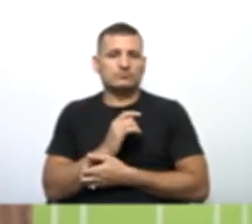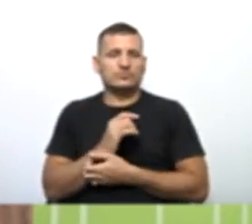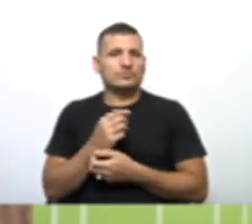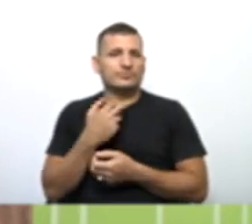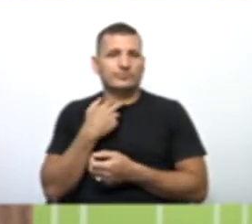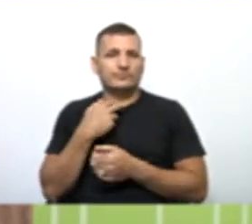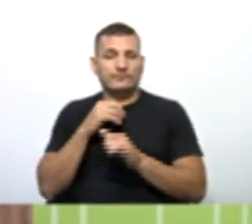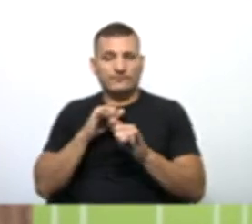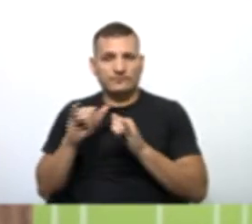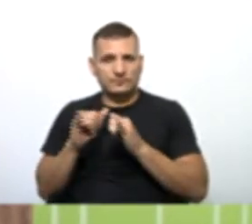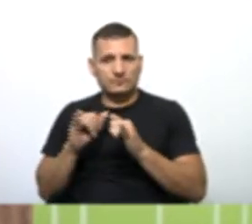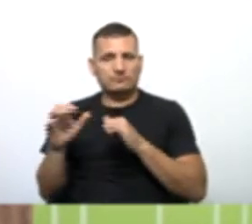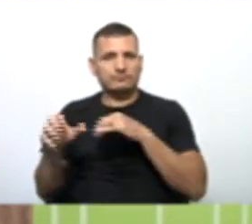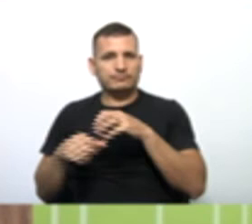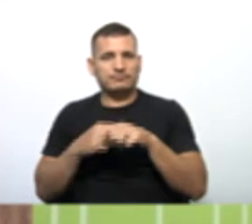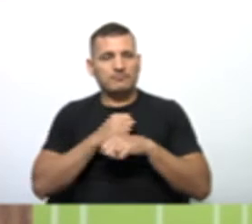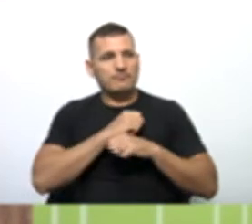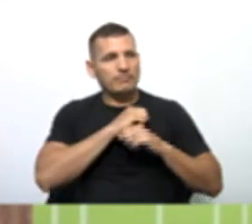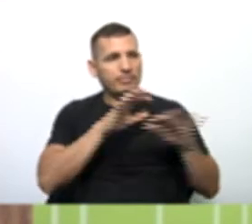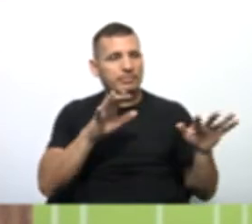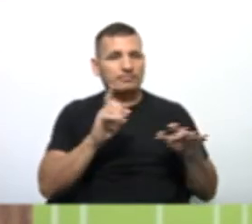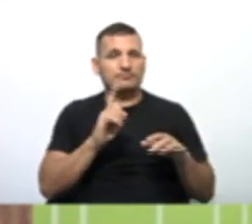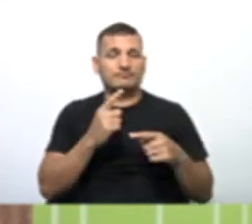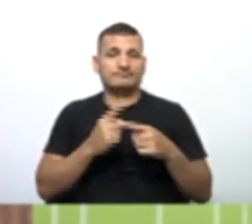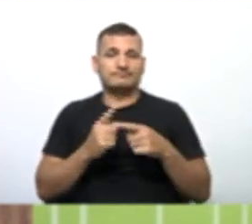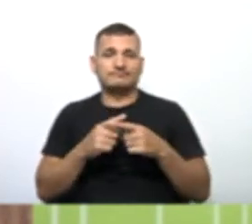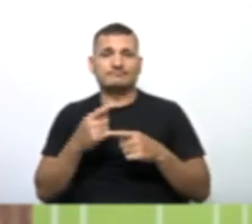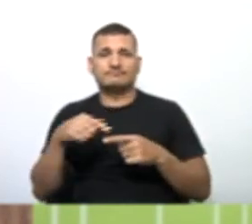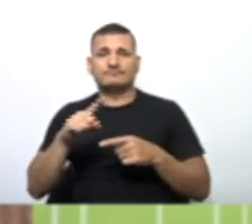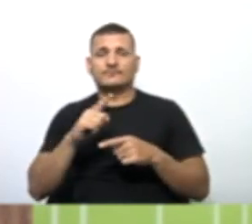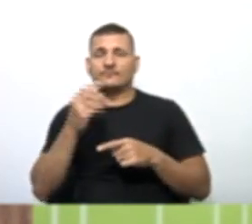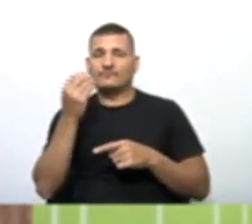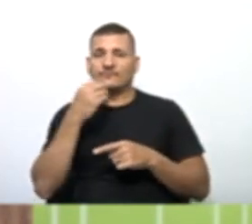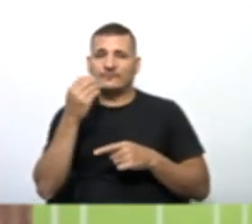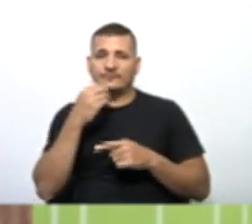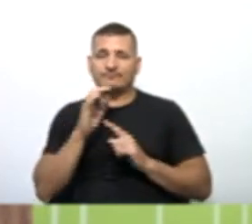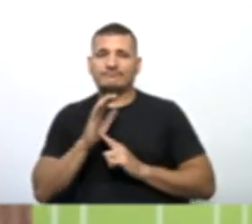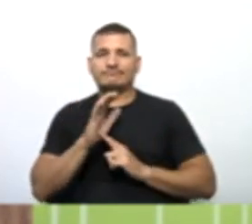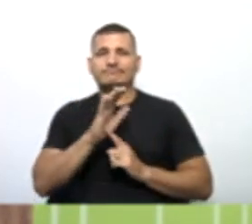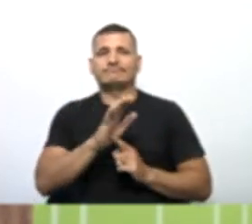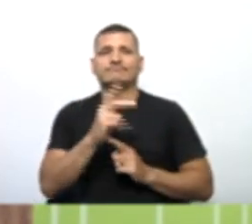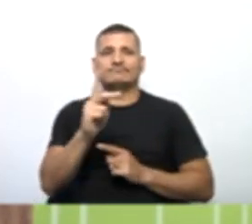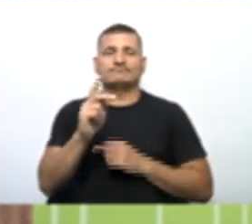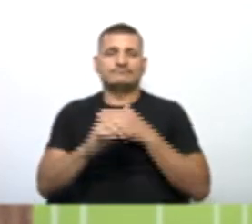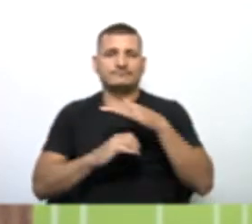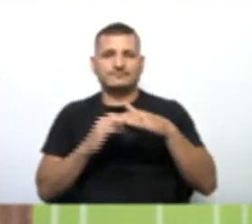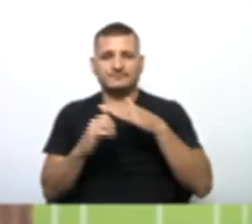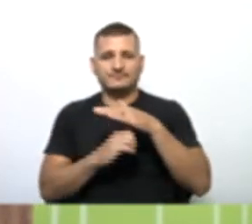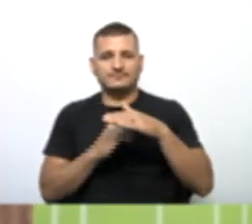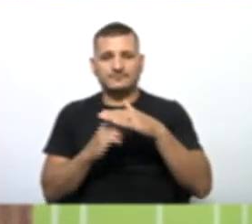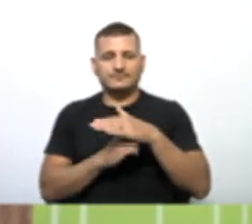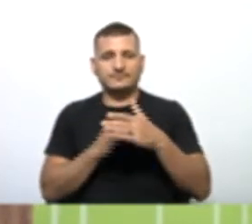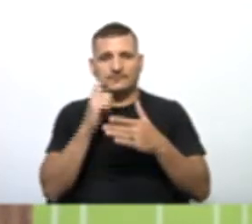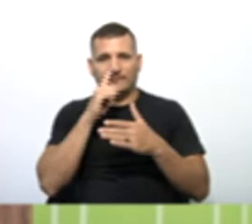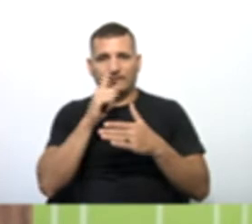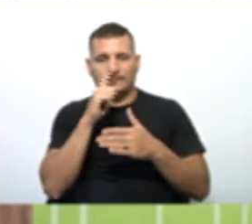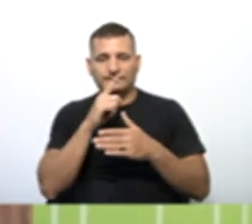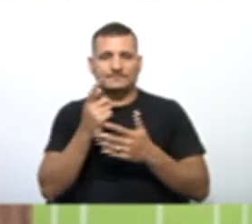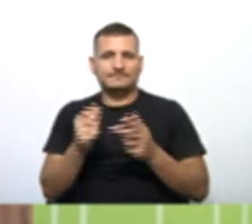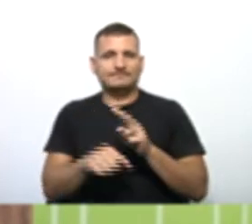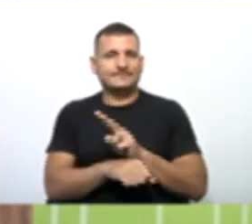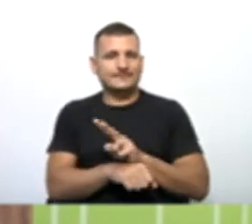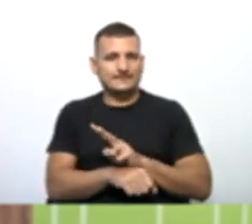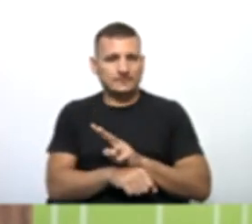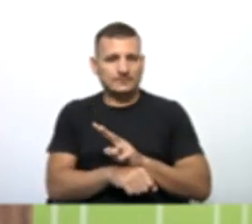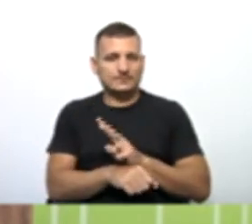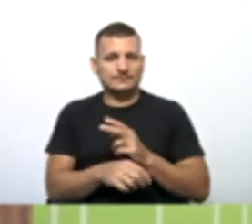esses dados, né? Porque senão aí você expõe a organização enquanto a falha de segurança. Ou seja, você,